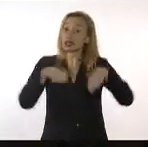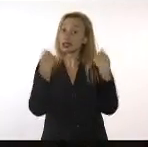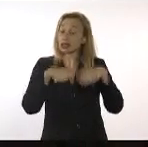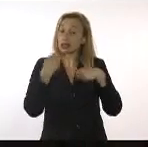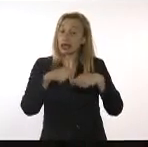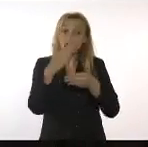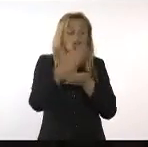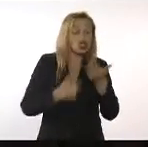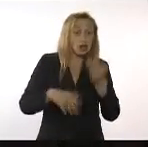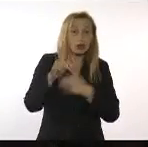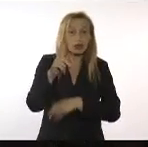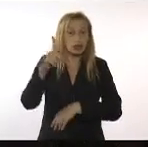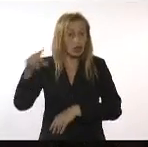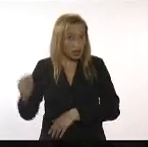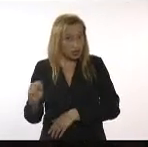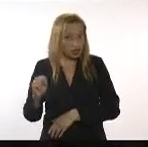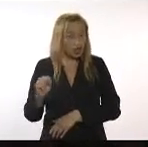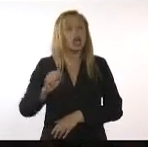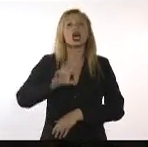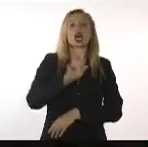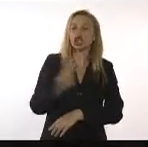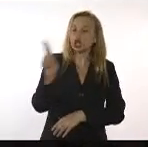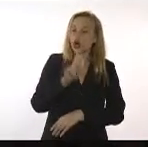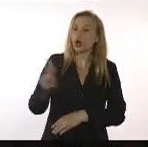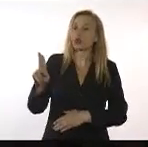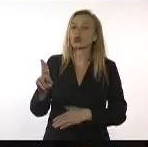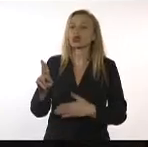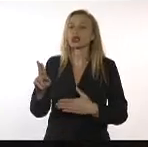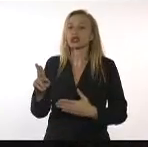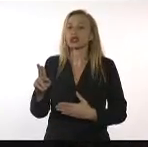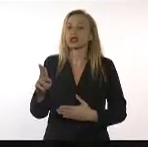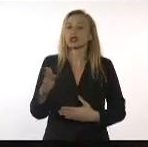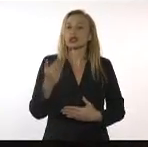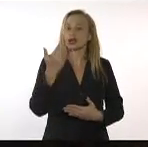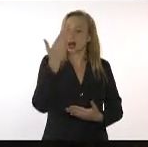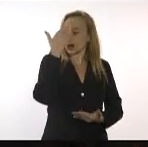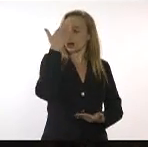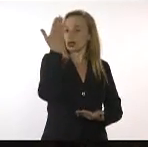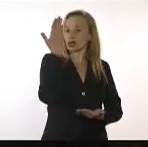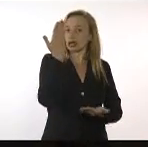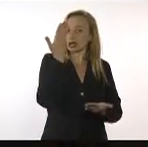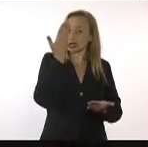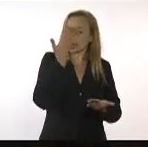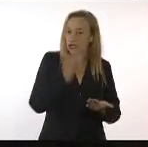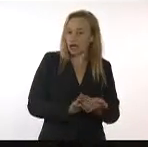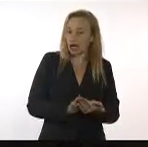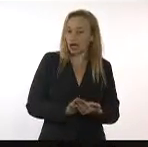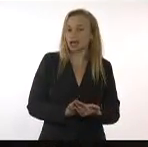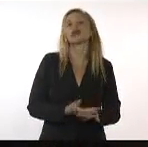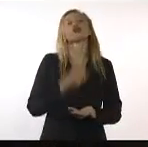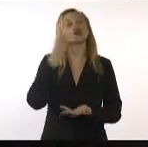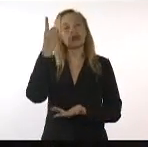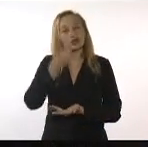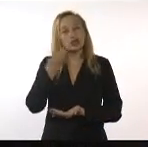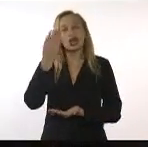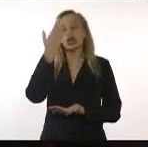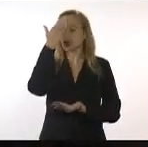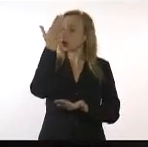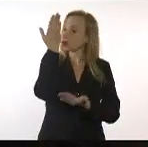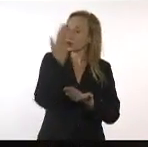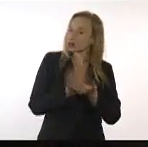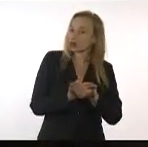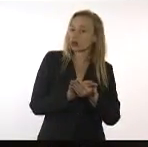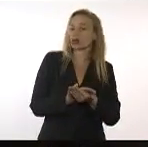pccs em nome da confiança ao parlamento em nome da confiança